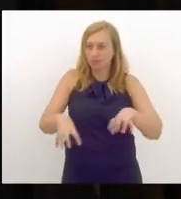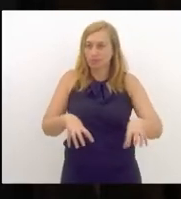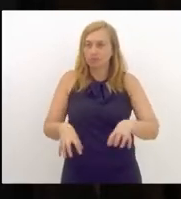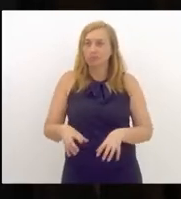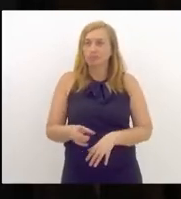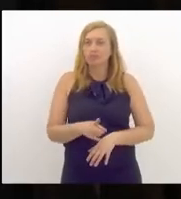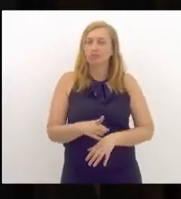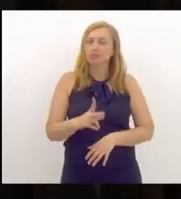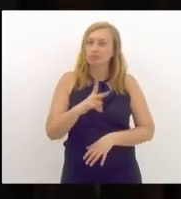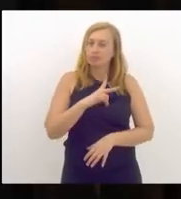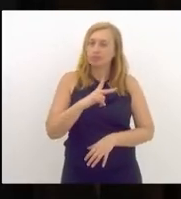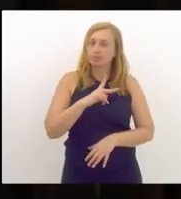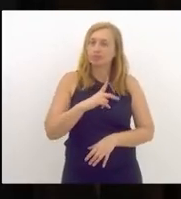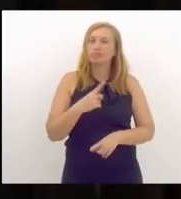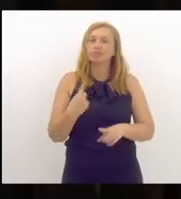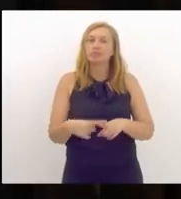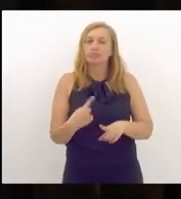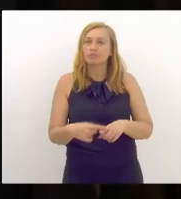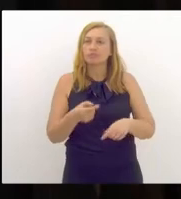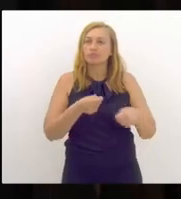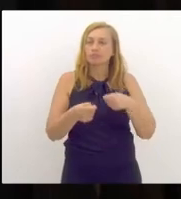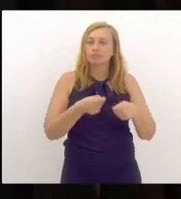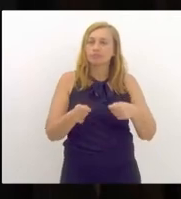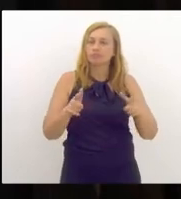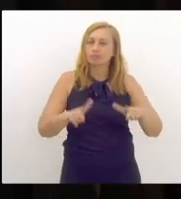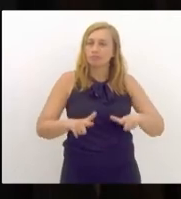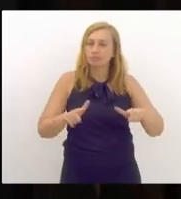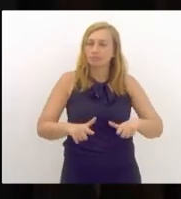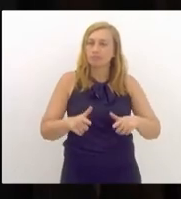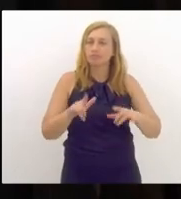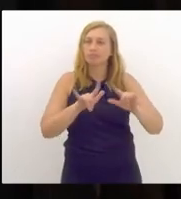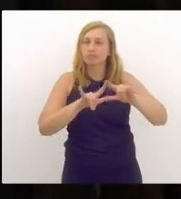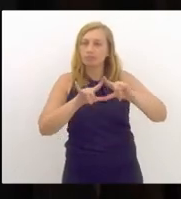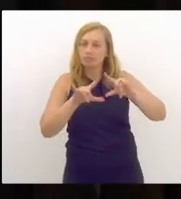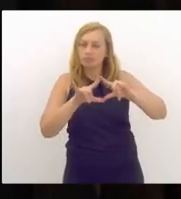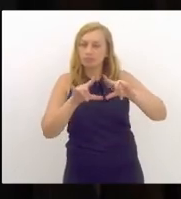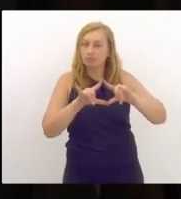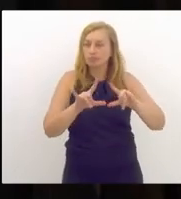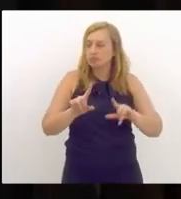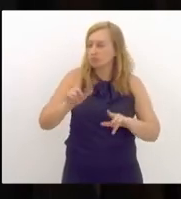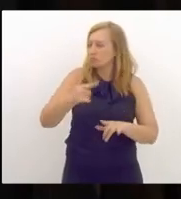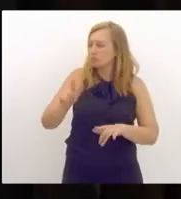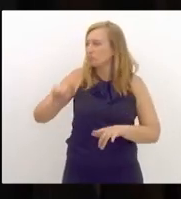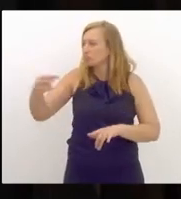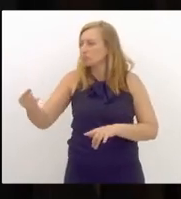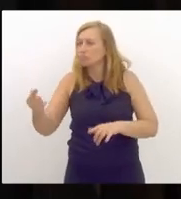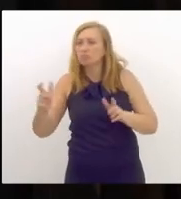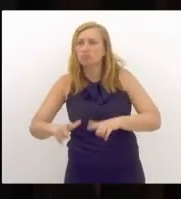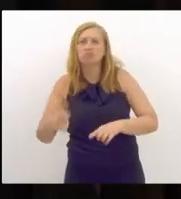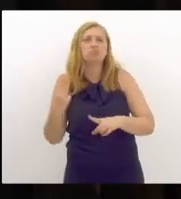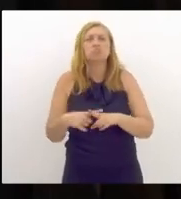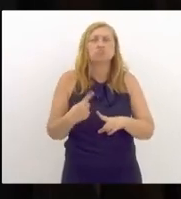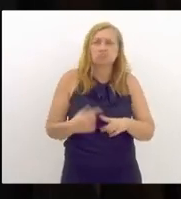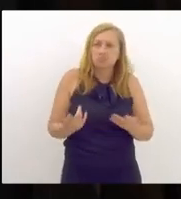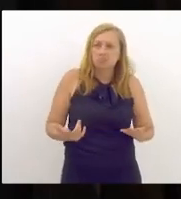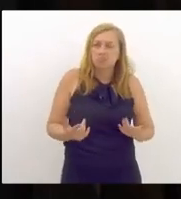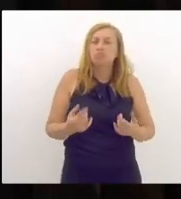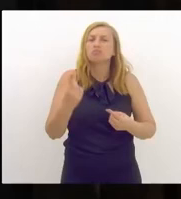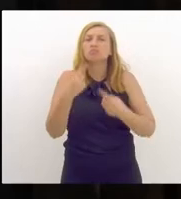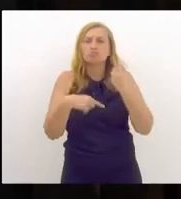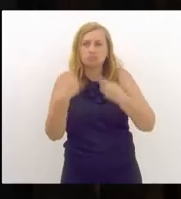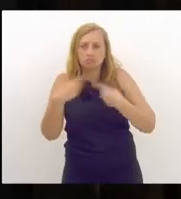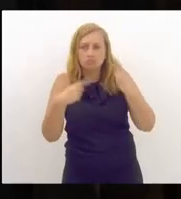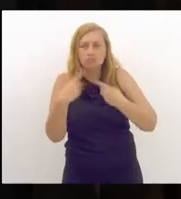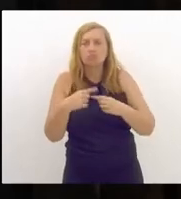em nossas particularidades Porque que a gente tem controle territorial de Milícia como não tem outro lugar não teria que veio isso vamos estar discutindo